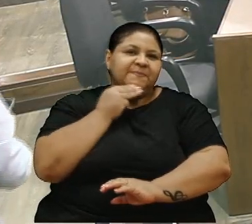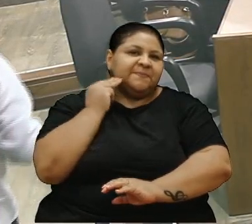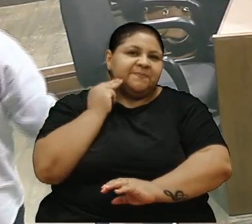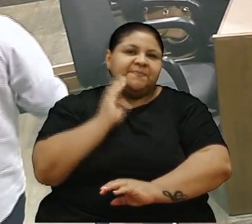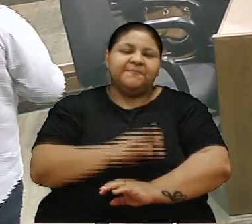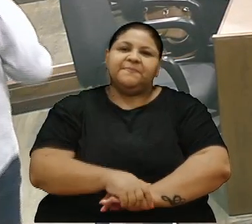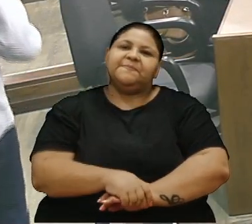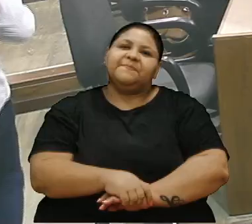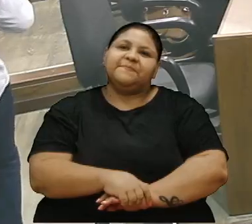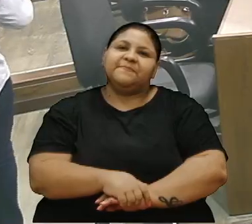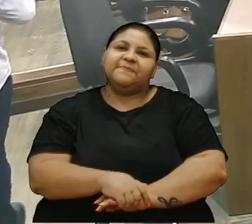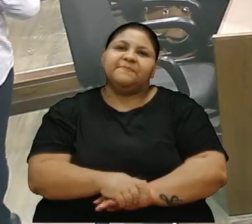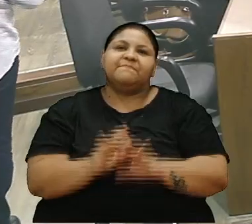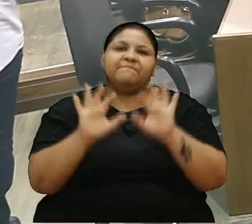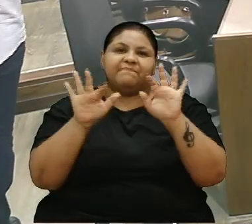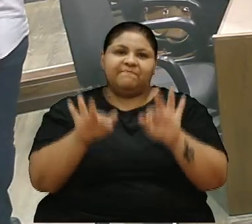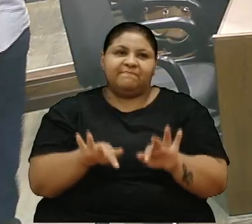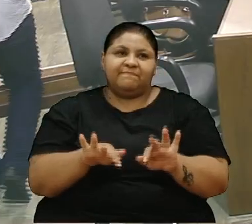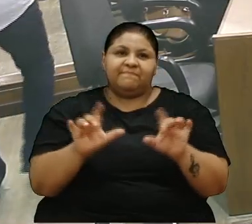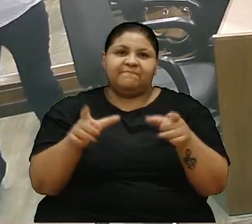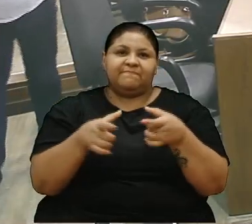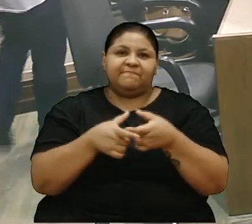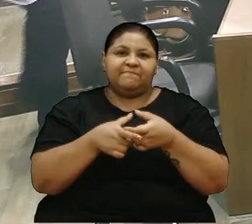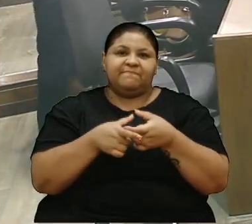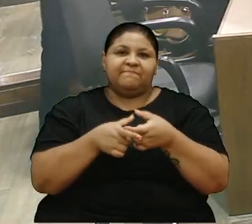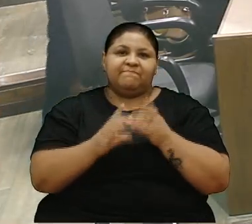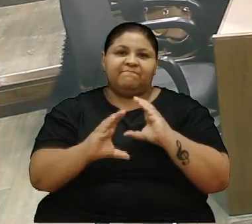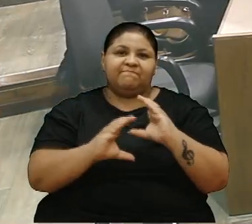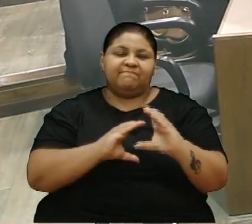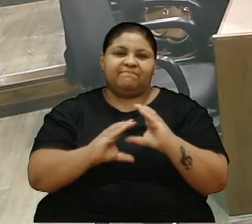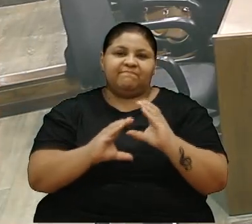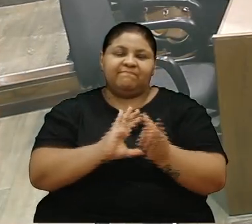vereadora Marisol Santos. Encerrada as pequenas comunicações.